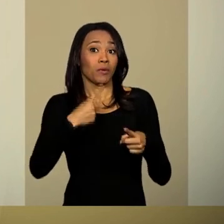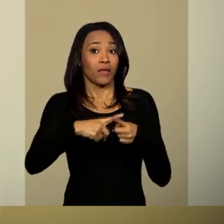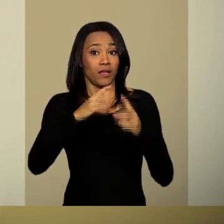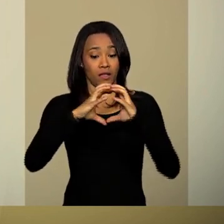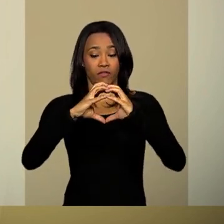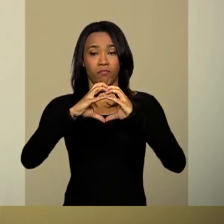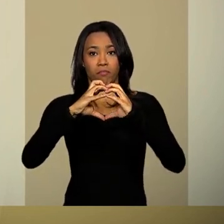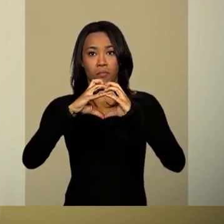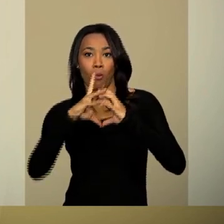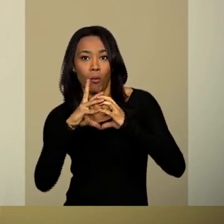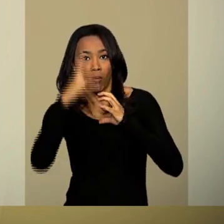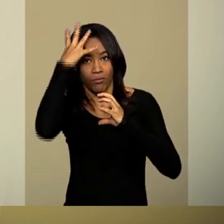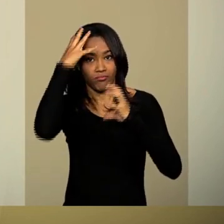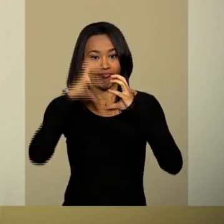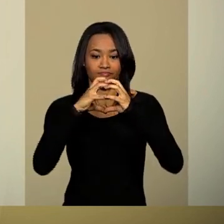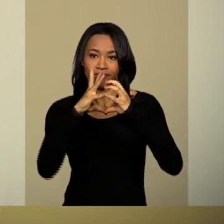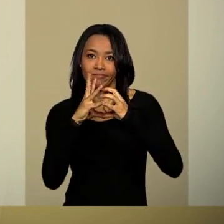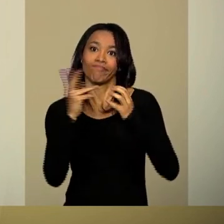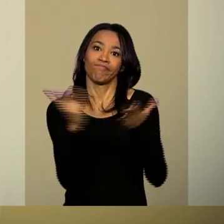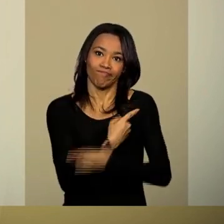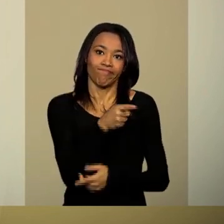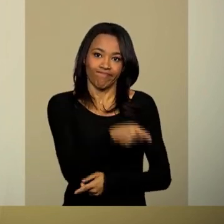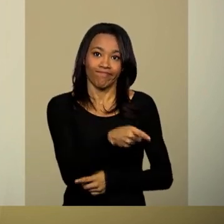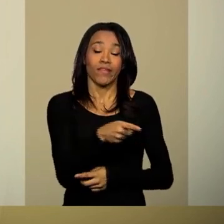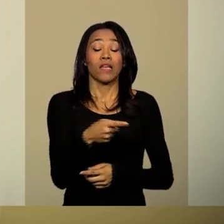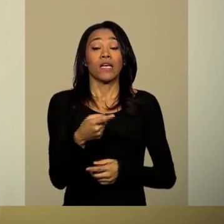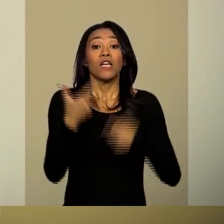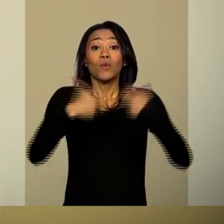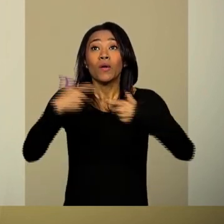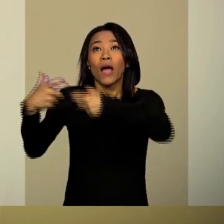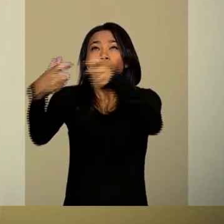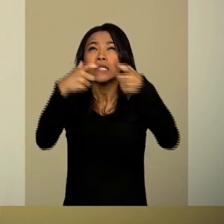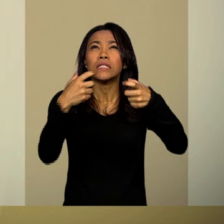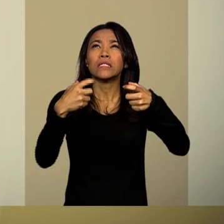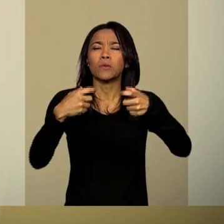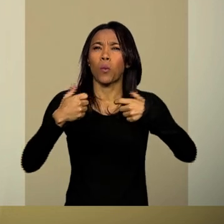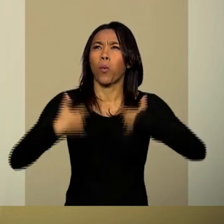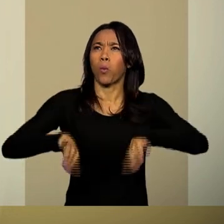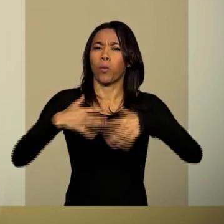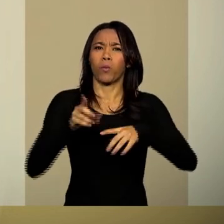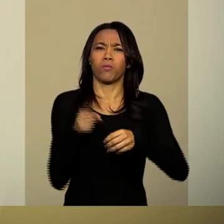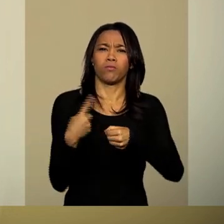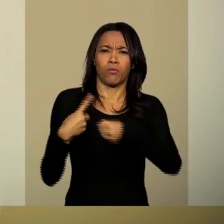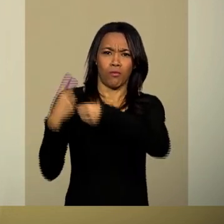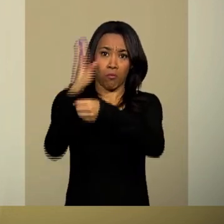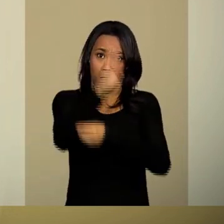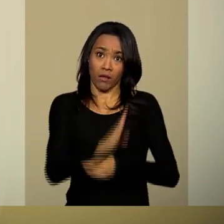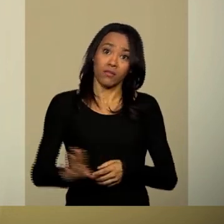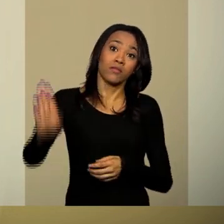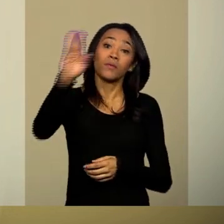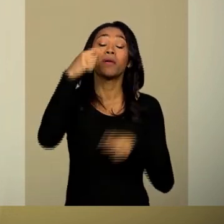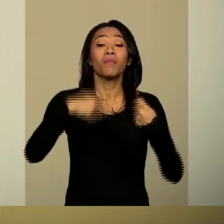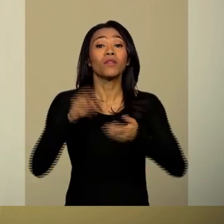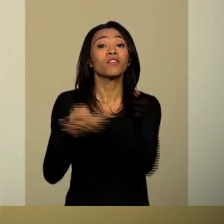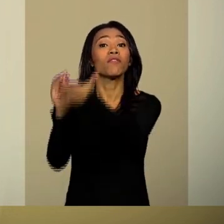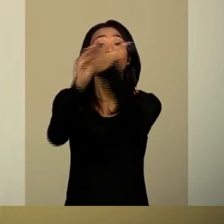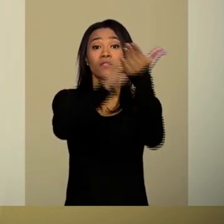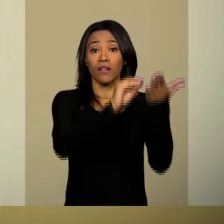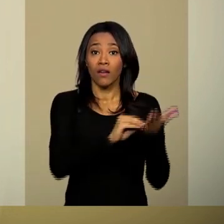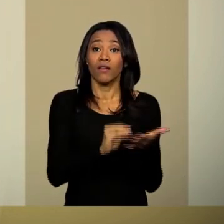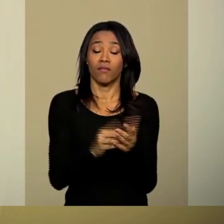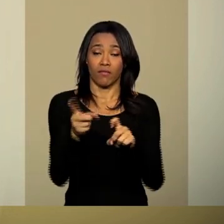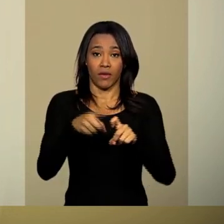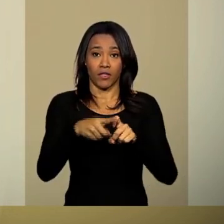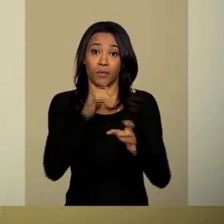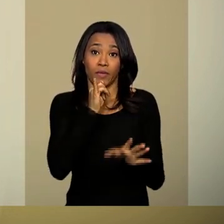derrame mesmo nas regiões mais ricas do Brasil Luciano é importante destacar que havia carência de médico por